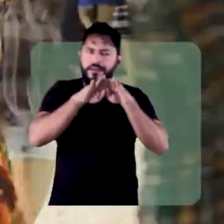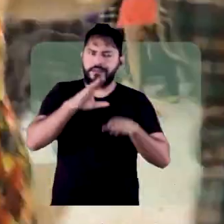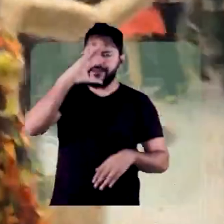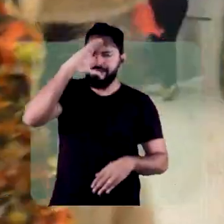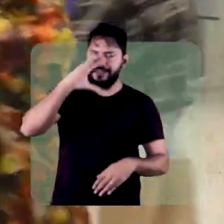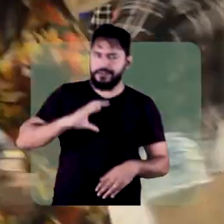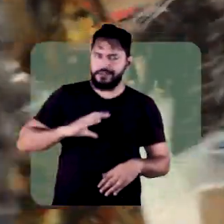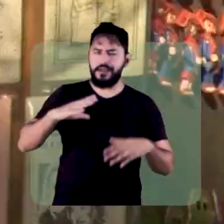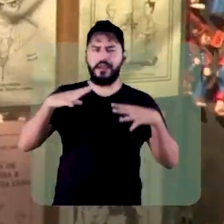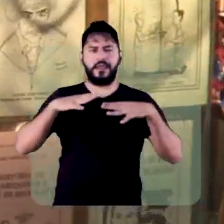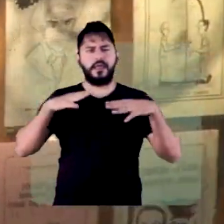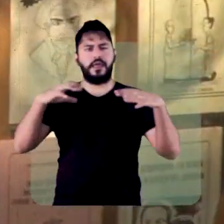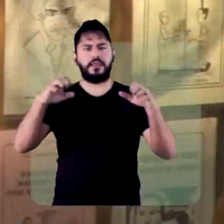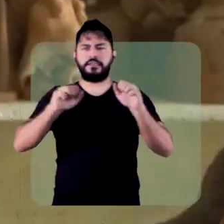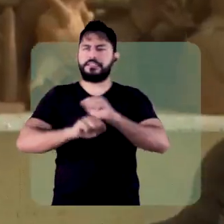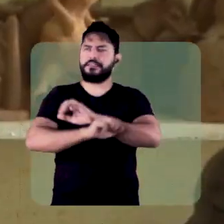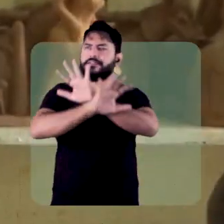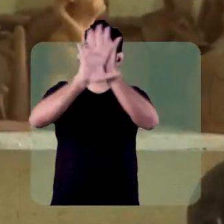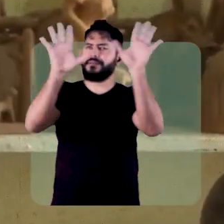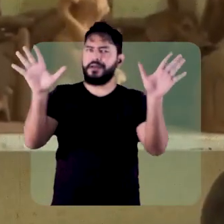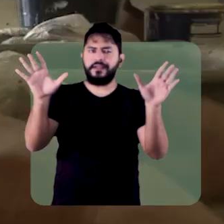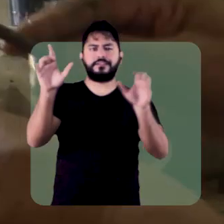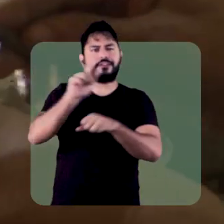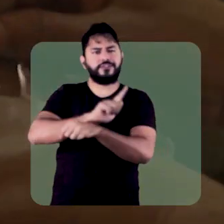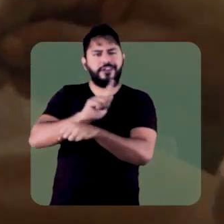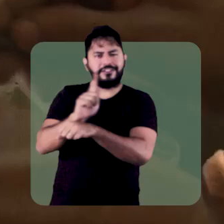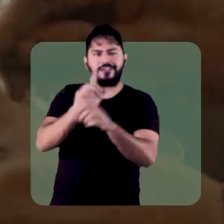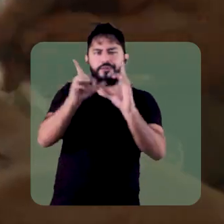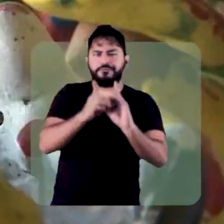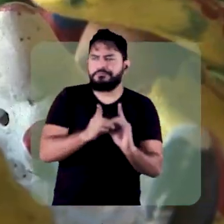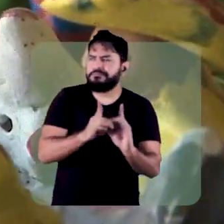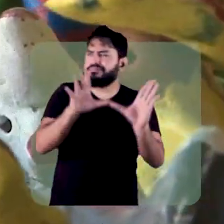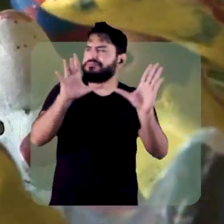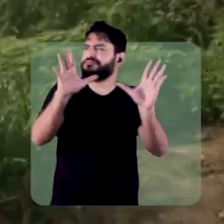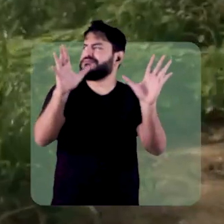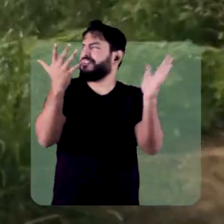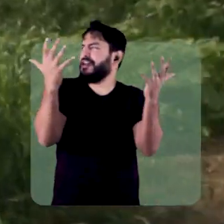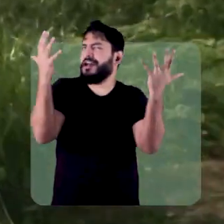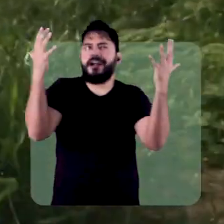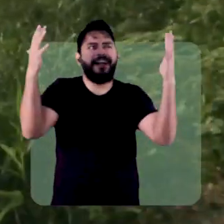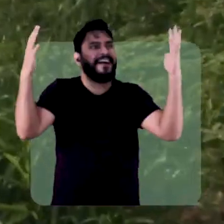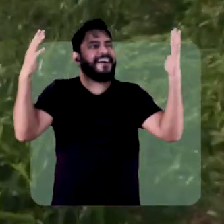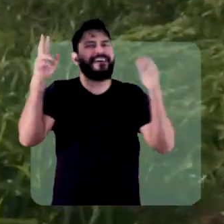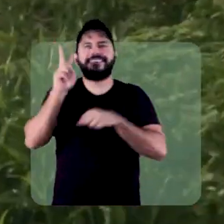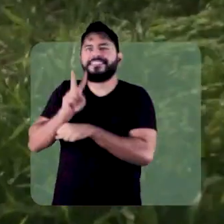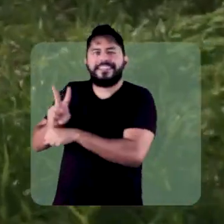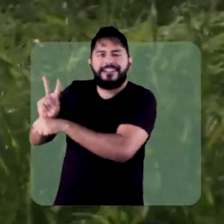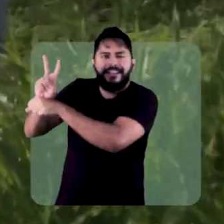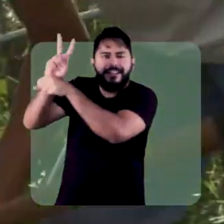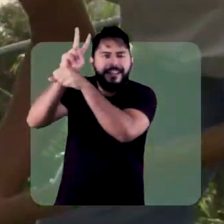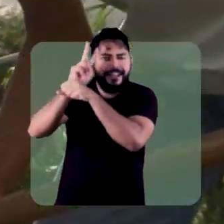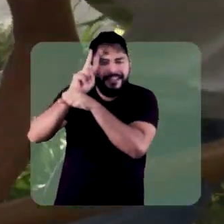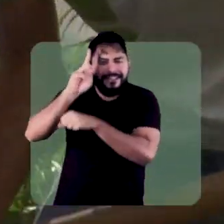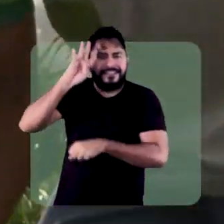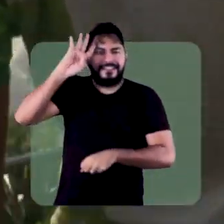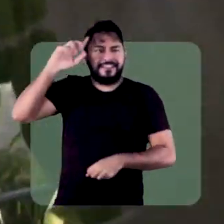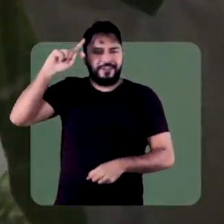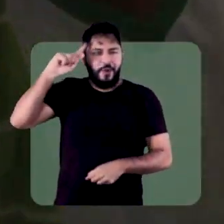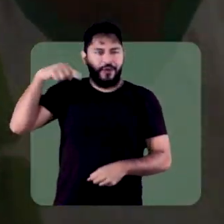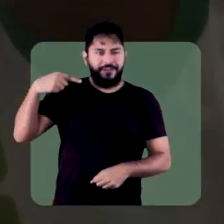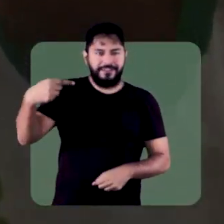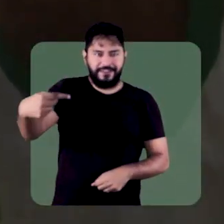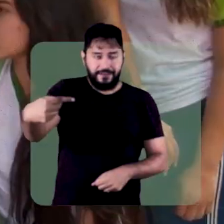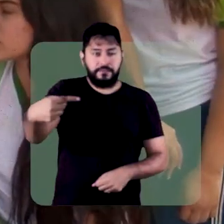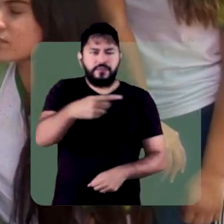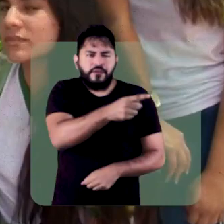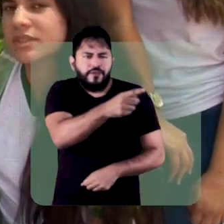equidade, cidadania, ética, transparência, gestão com democracia, preservação do meio ambiente, aplicados no dia a